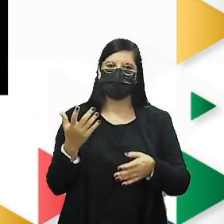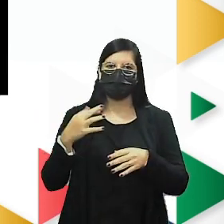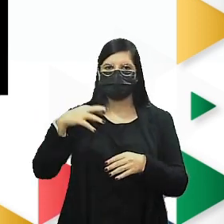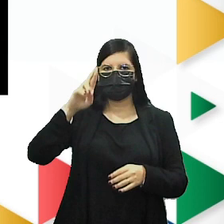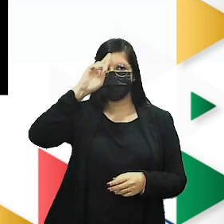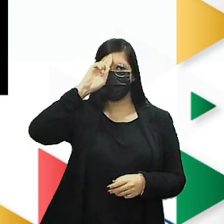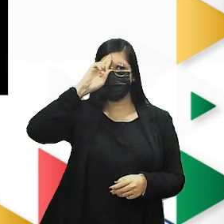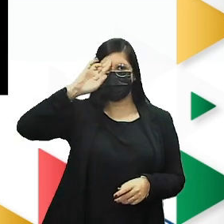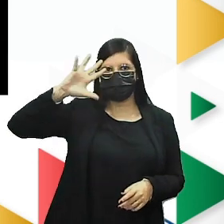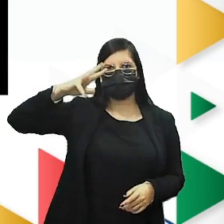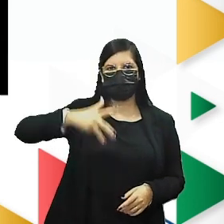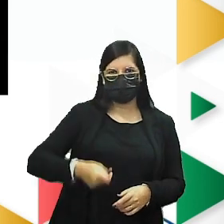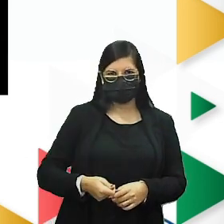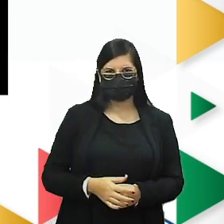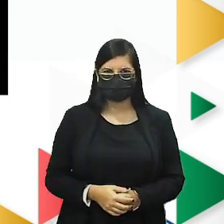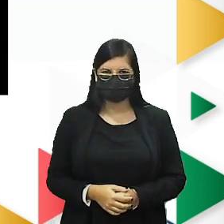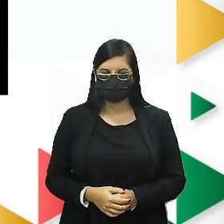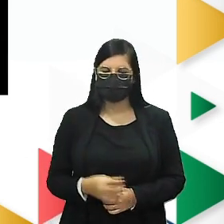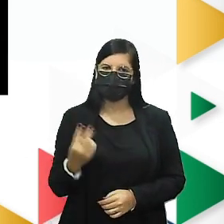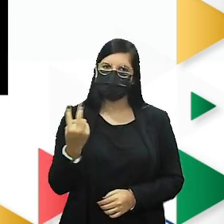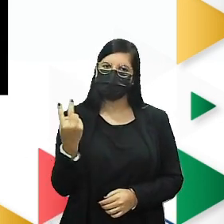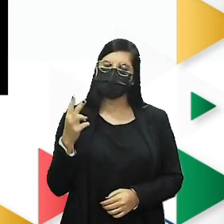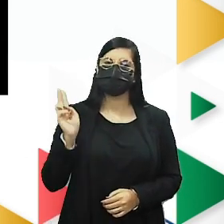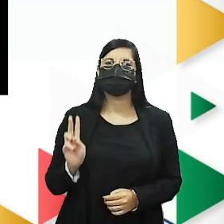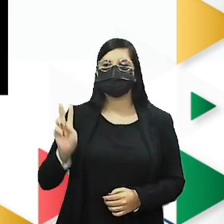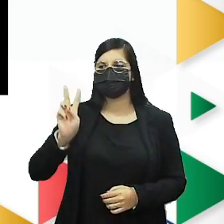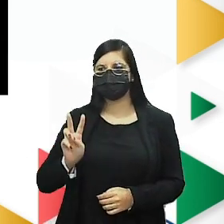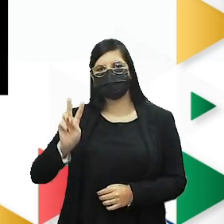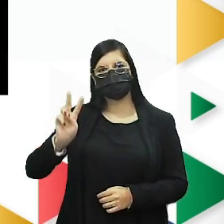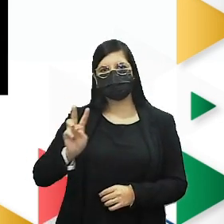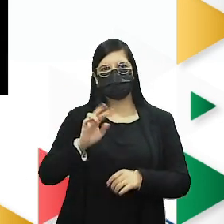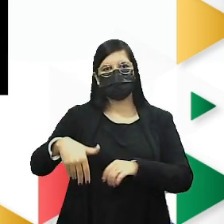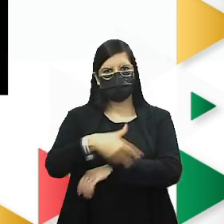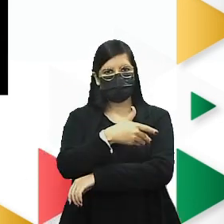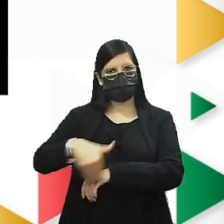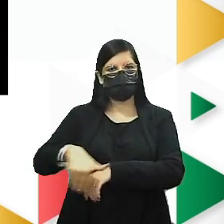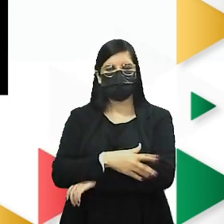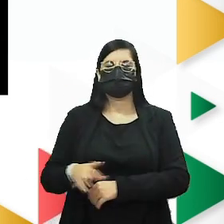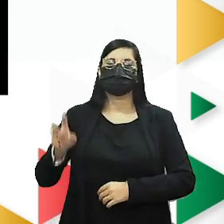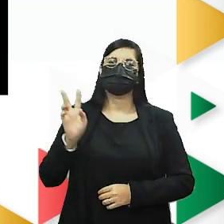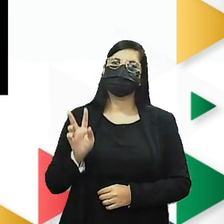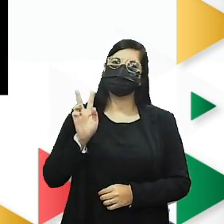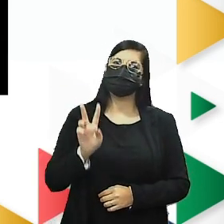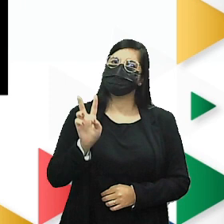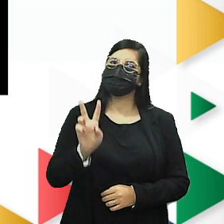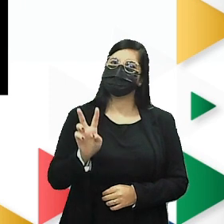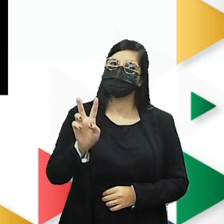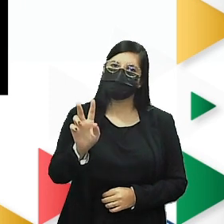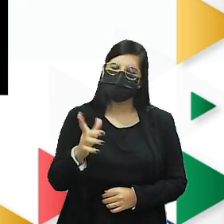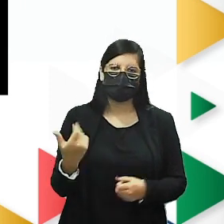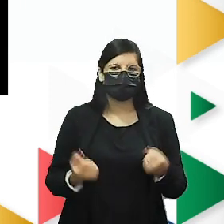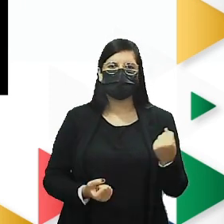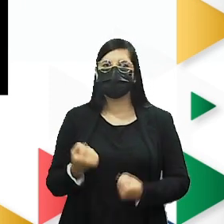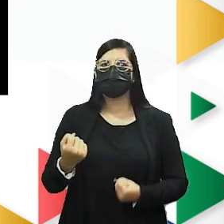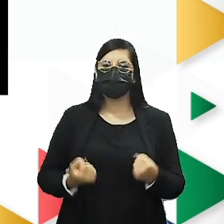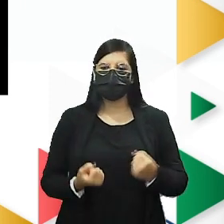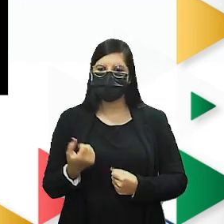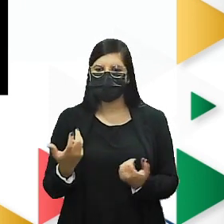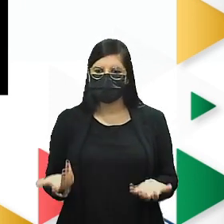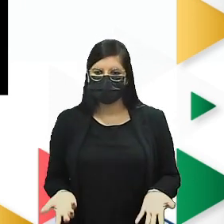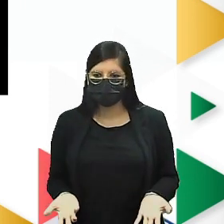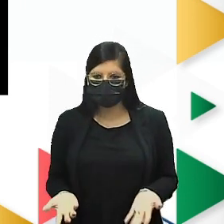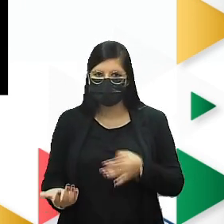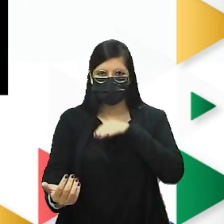meia-noite. Lá vai as duas pessoas andando de meia-noite na rua, assim, numa pista de carro. E